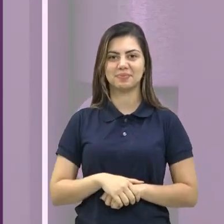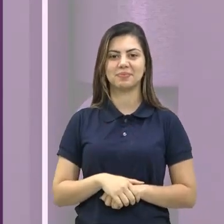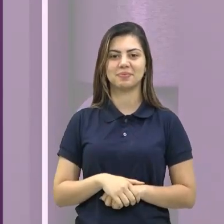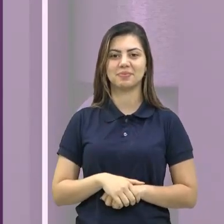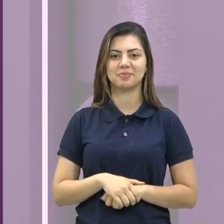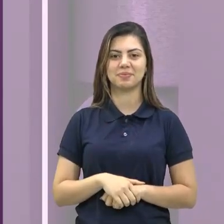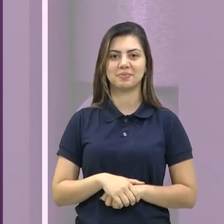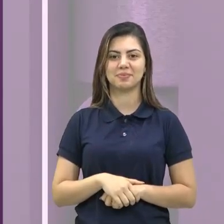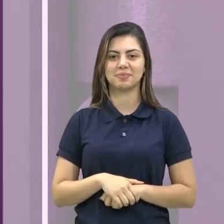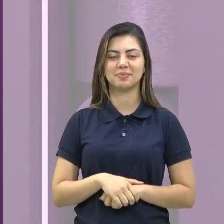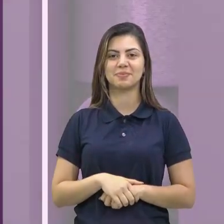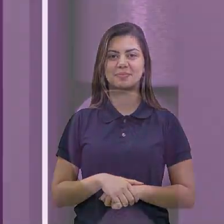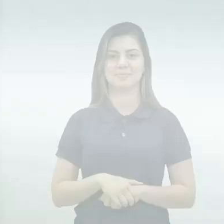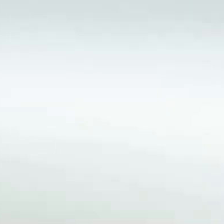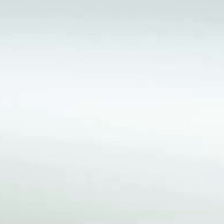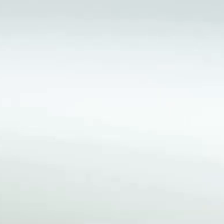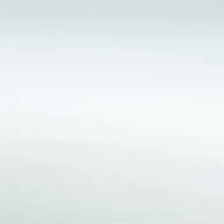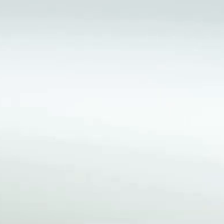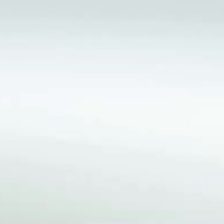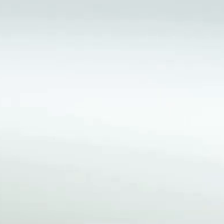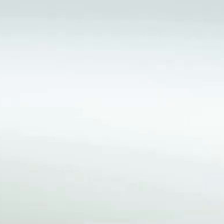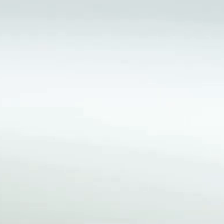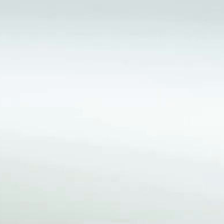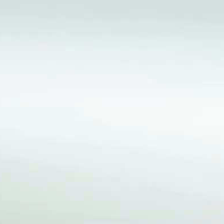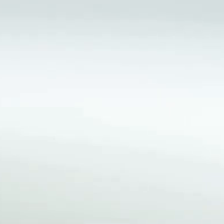vem comigo para essa aula.